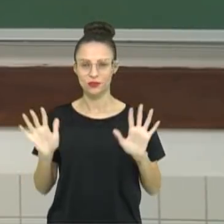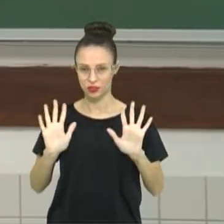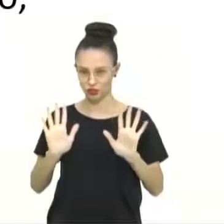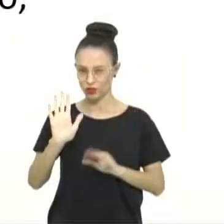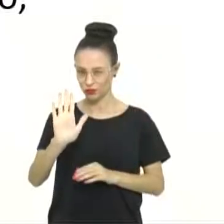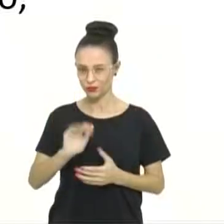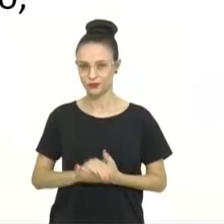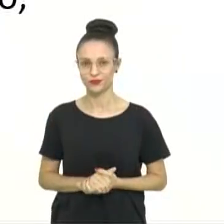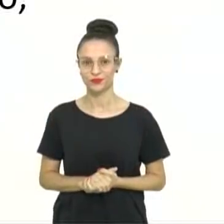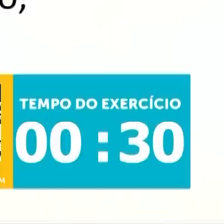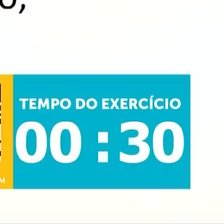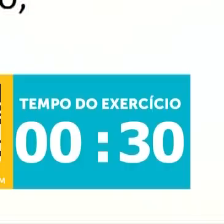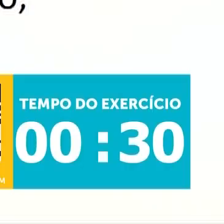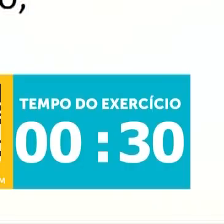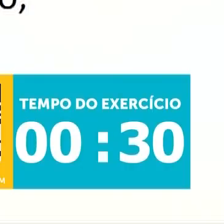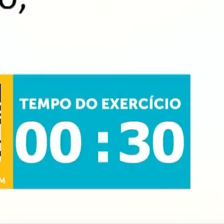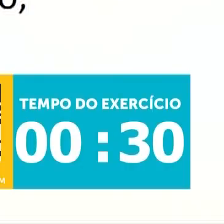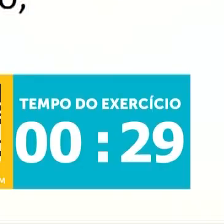tchau.